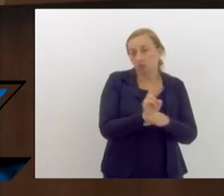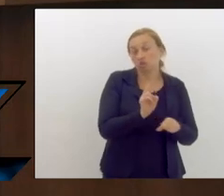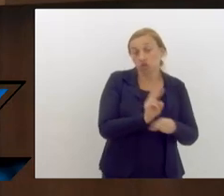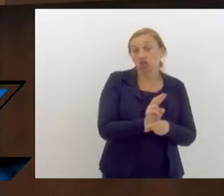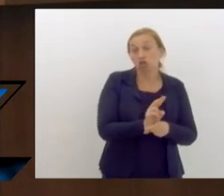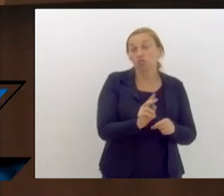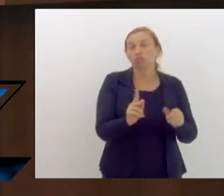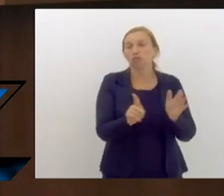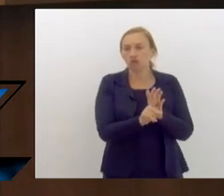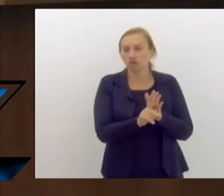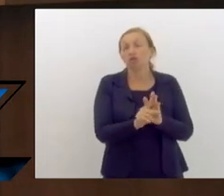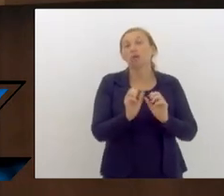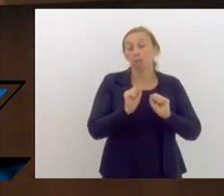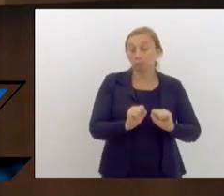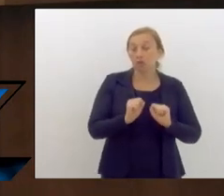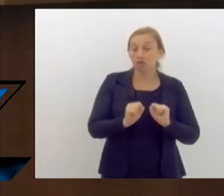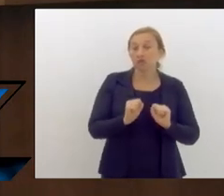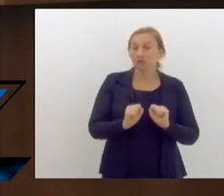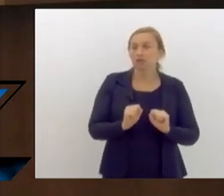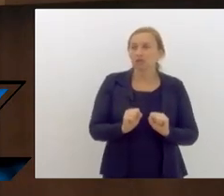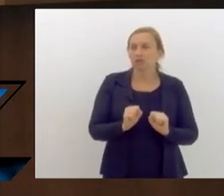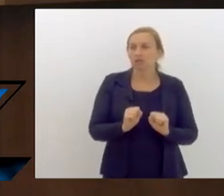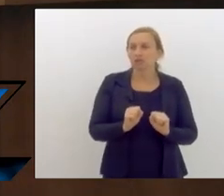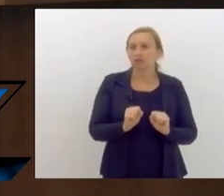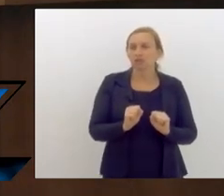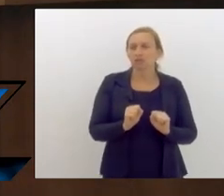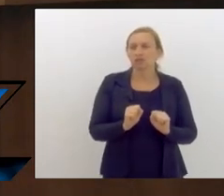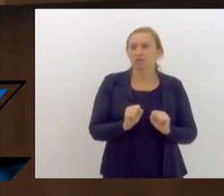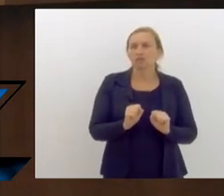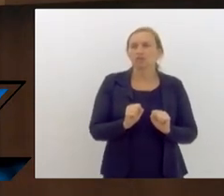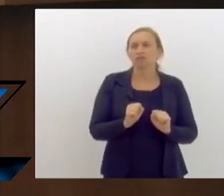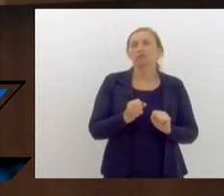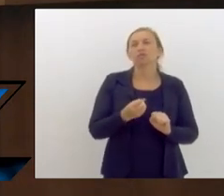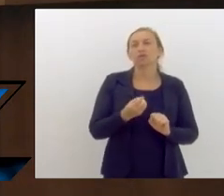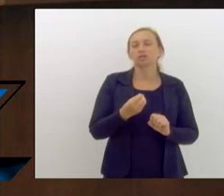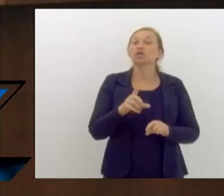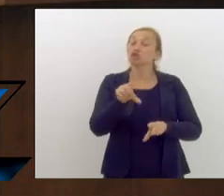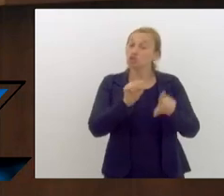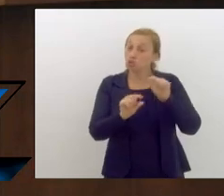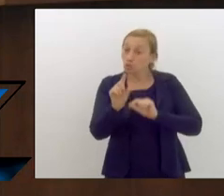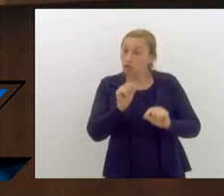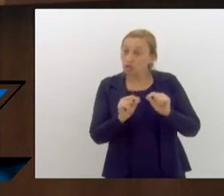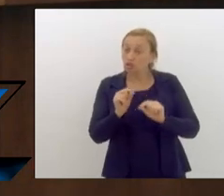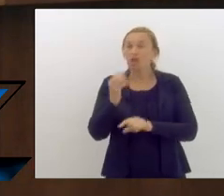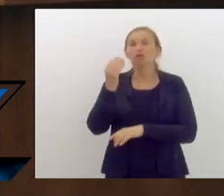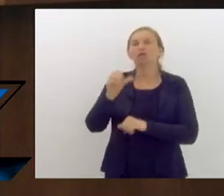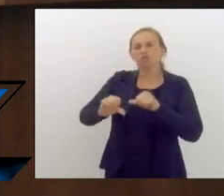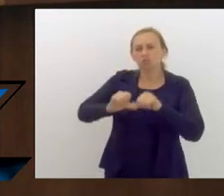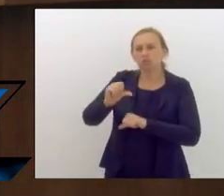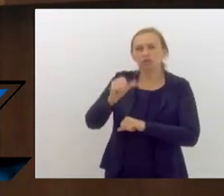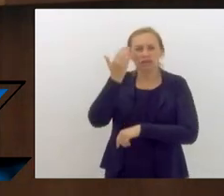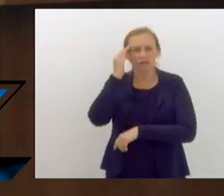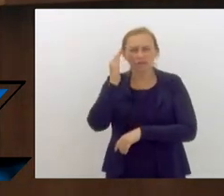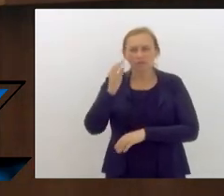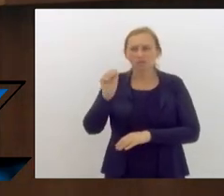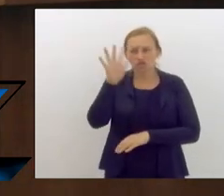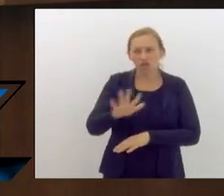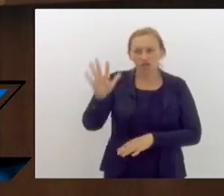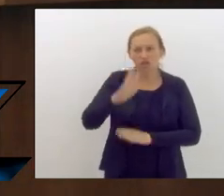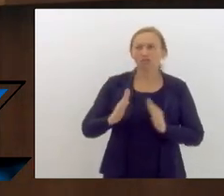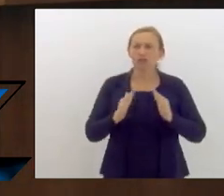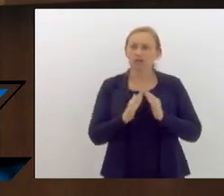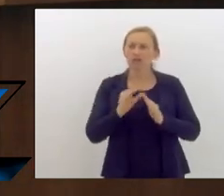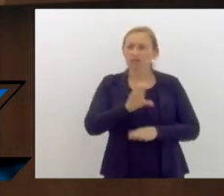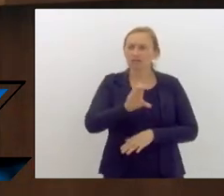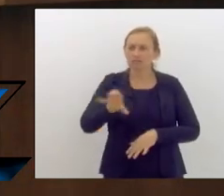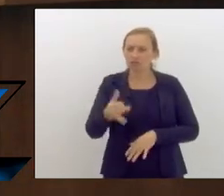isso pode ser efetivamente um aspecto decidido e mudaram o entendimento geral da casa no âmbito da